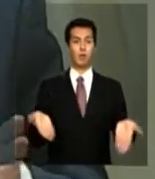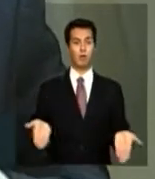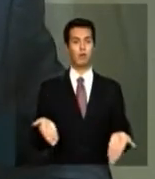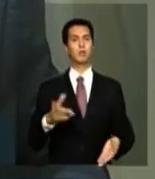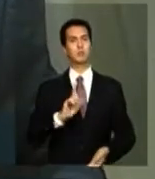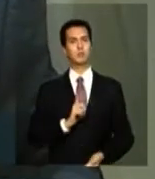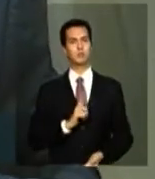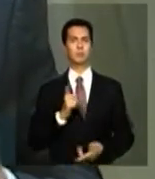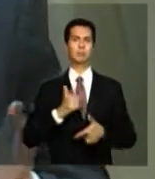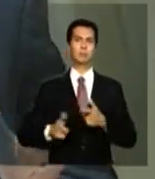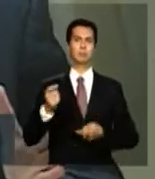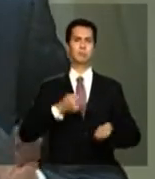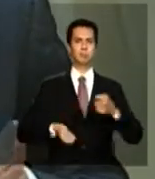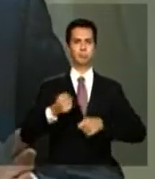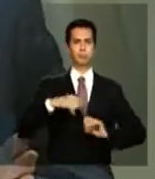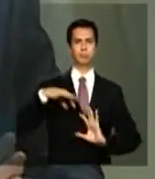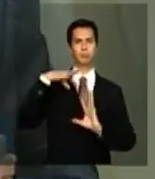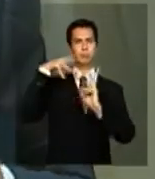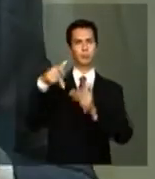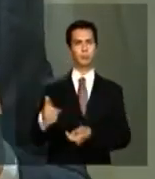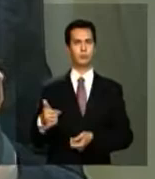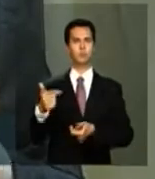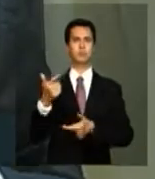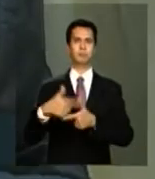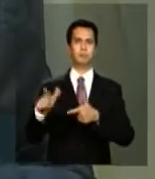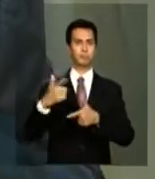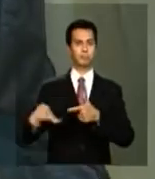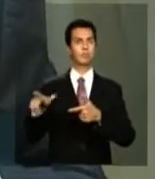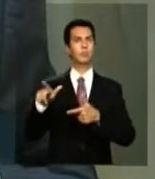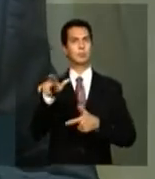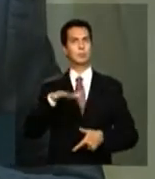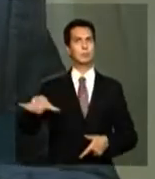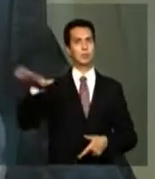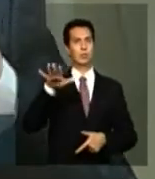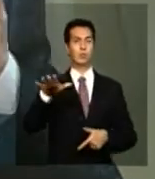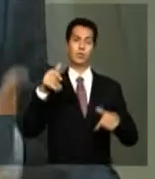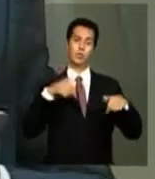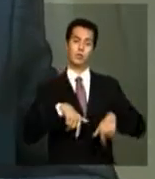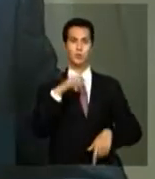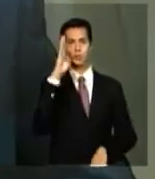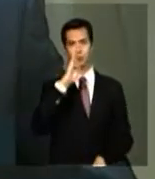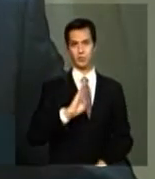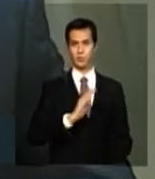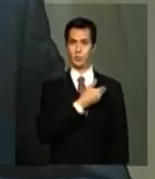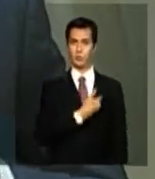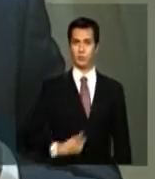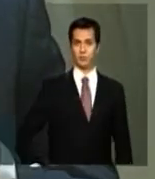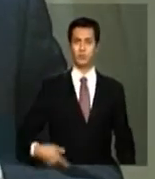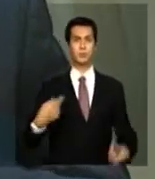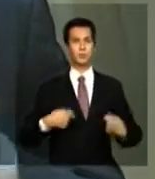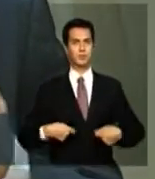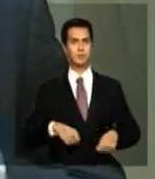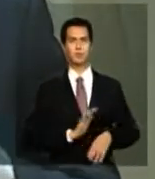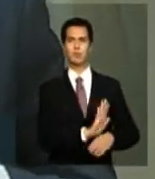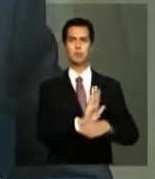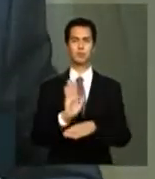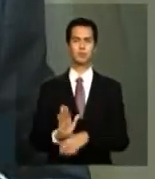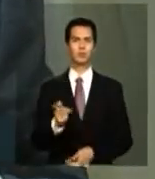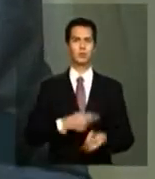crise da economia internacional aonde o governo tem que tomar mais medidas de estímulo para